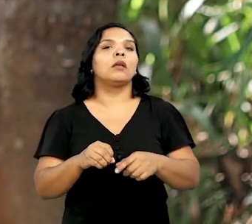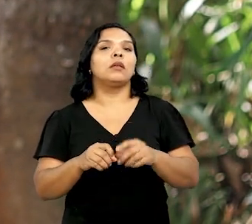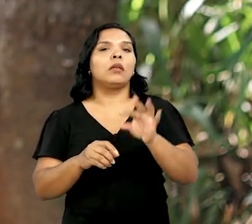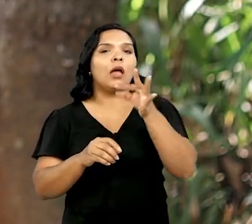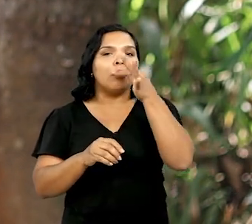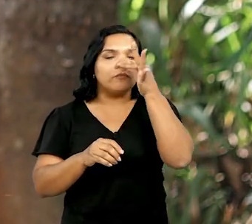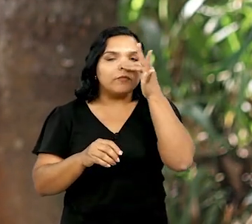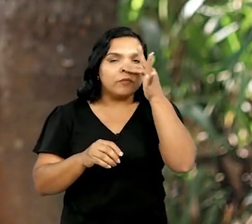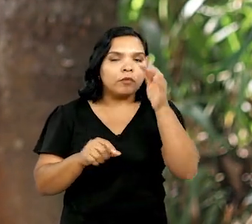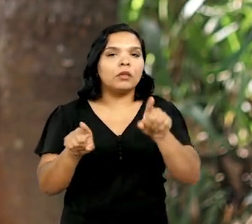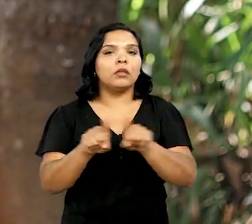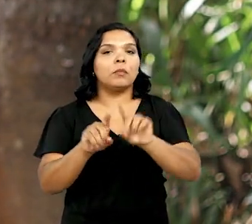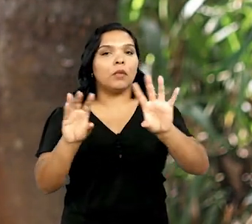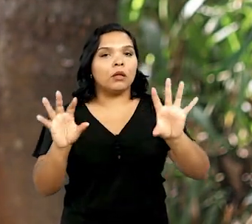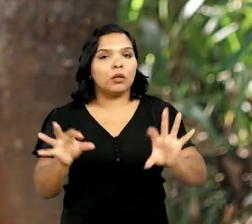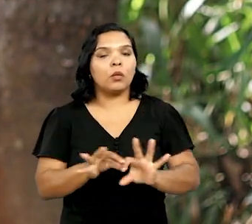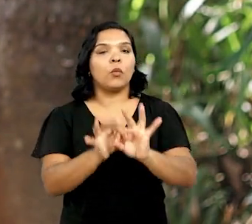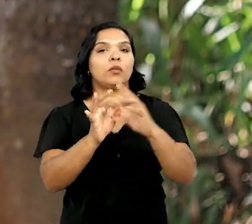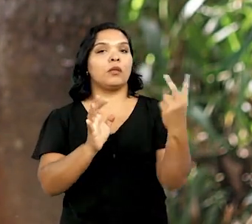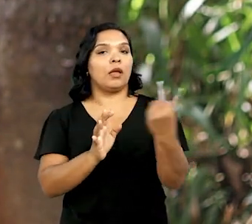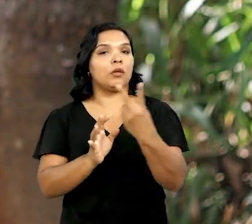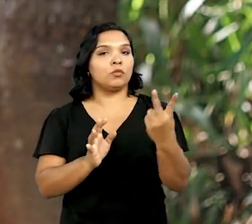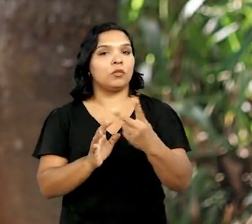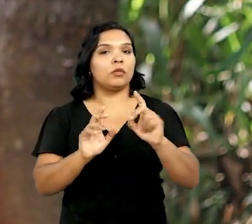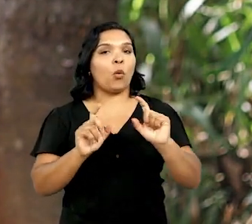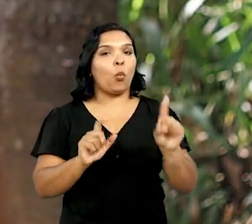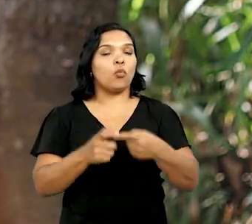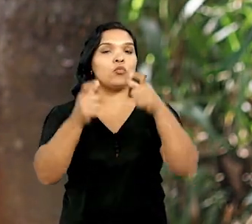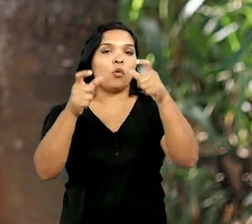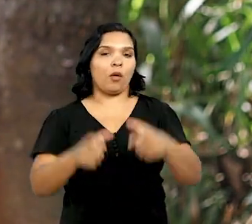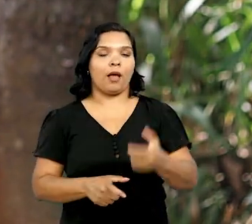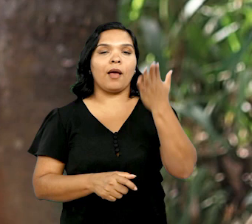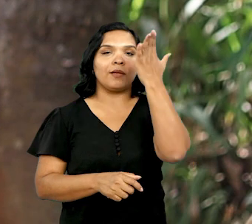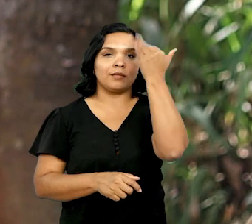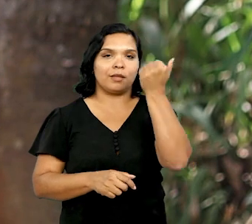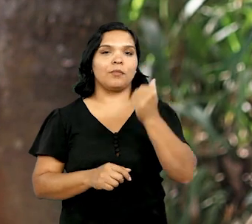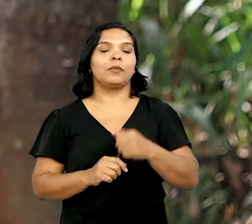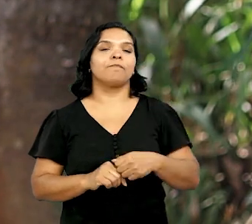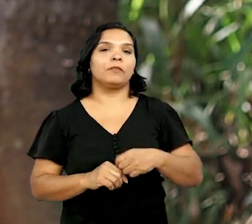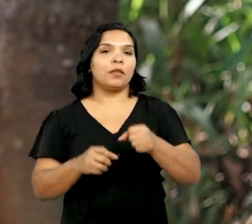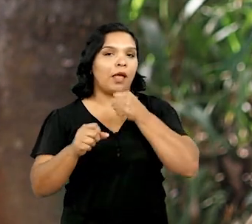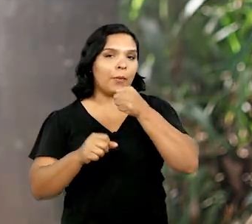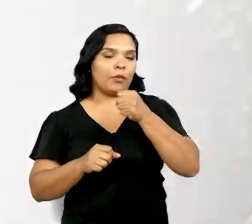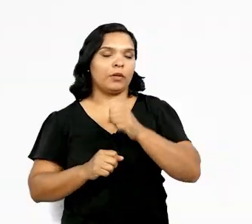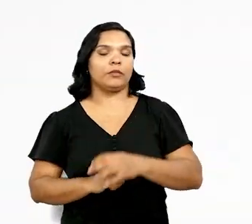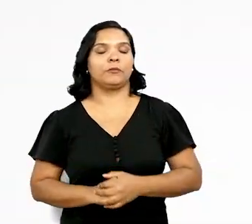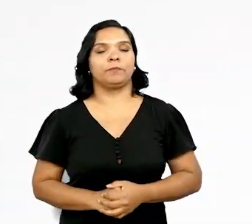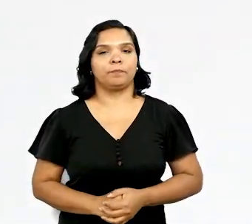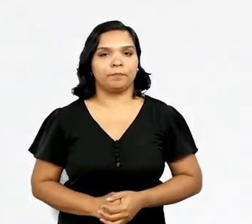uma técnica de baixo custo, que une as duas plantações em um só local. Saiba mais na reportagem a seguir.